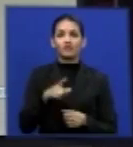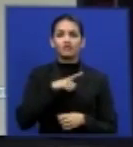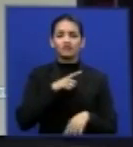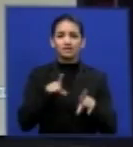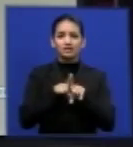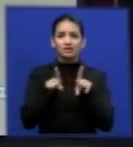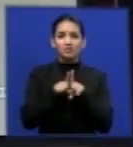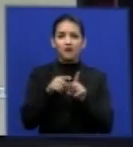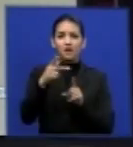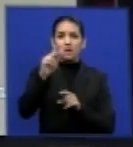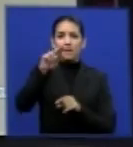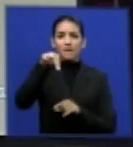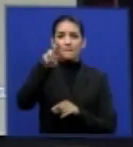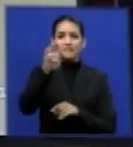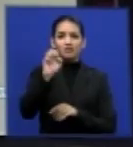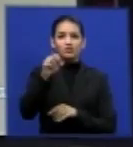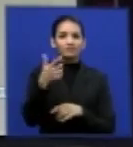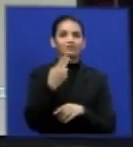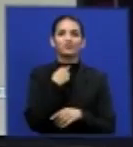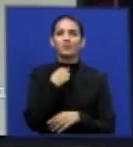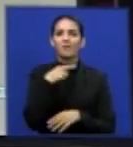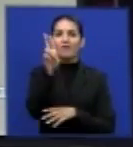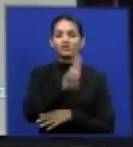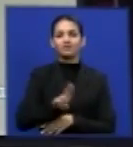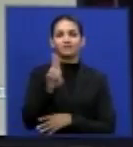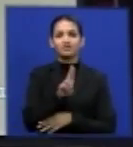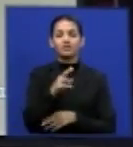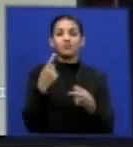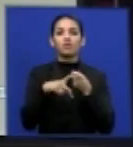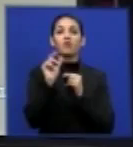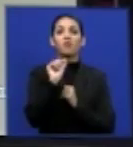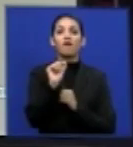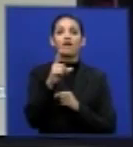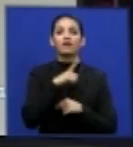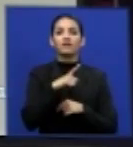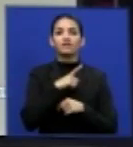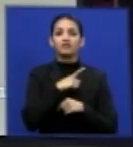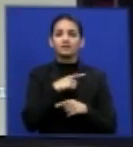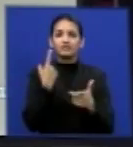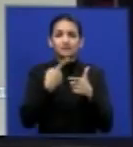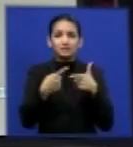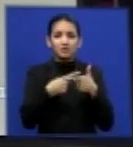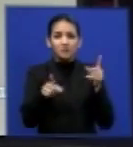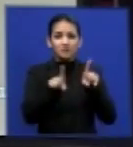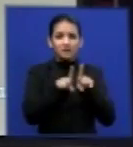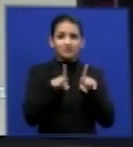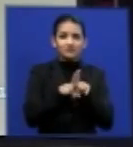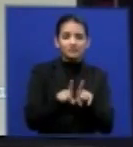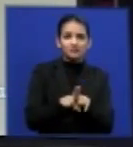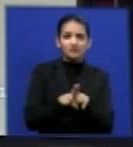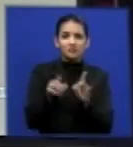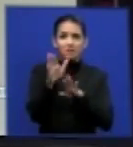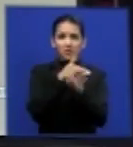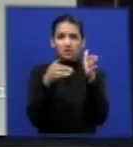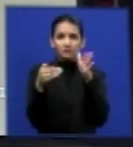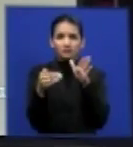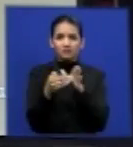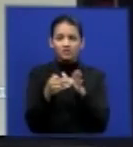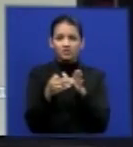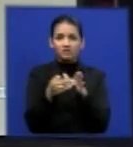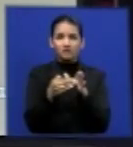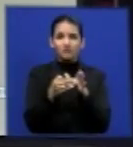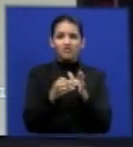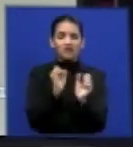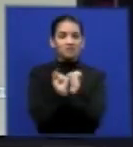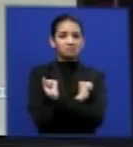inservível. É aquele pneu que apresenta danos irreparáveis à sua estrutura que o